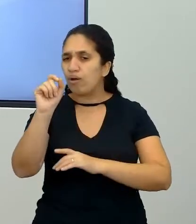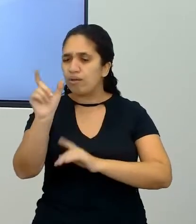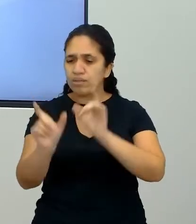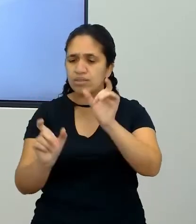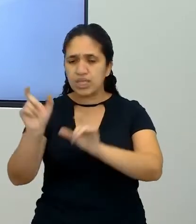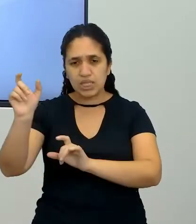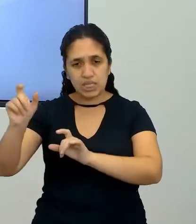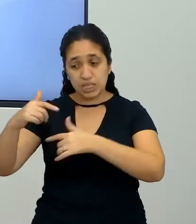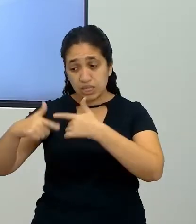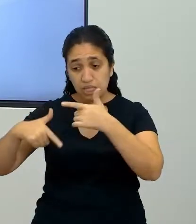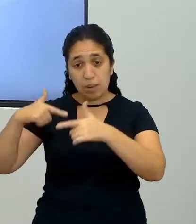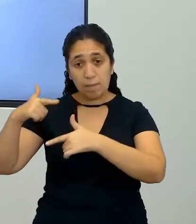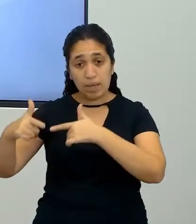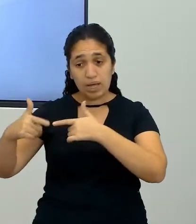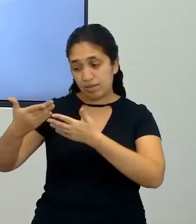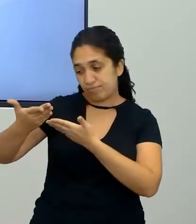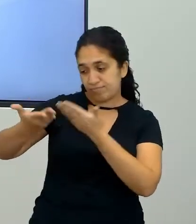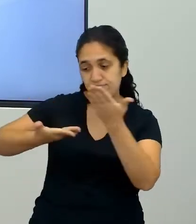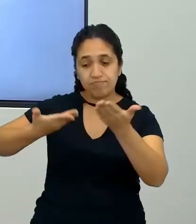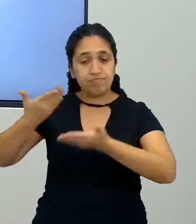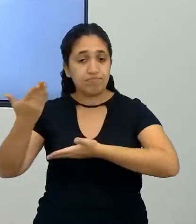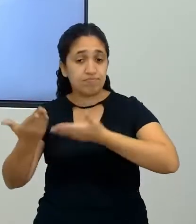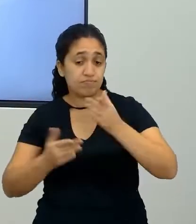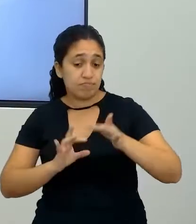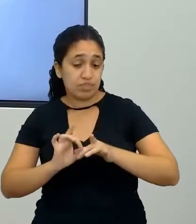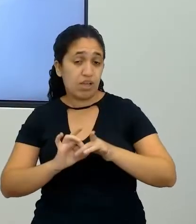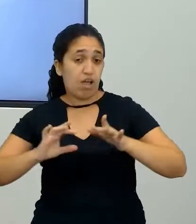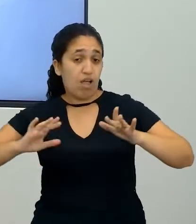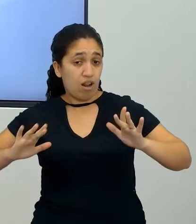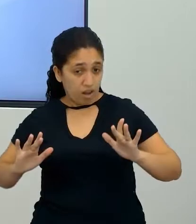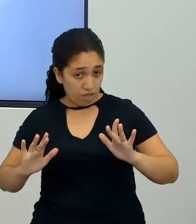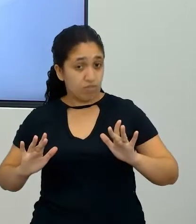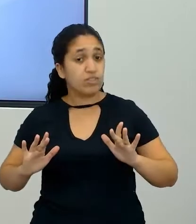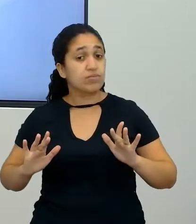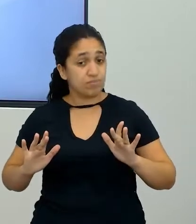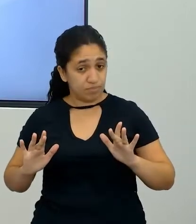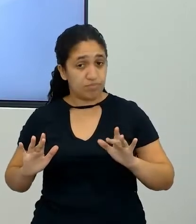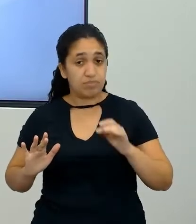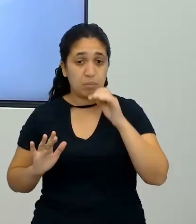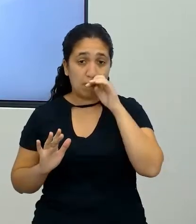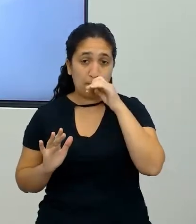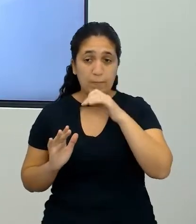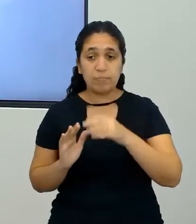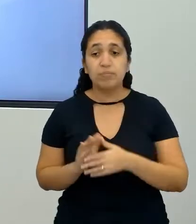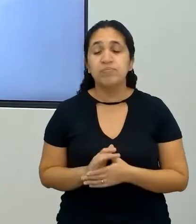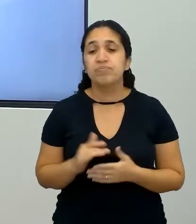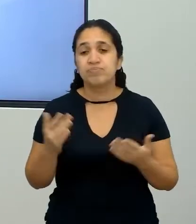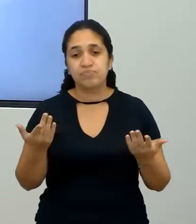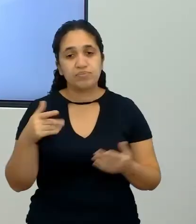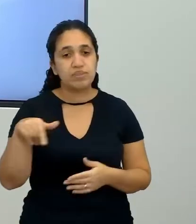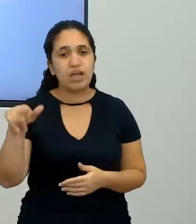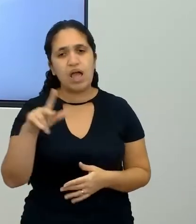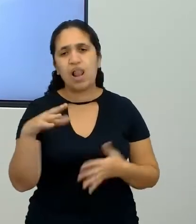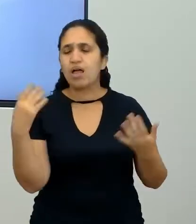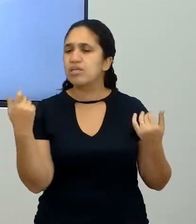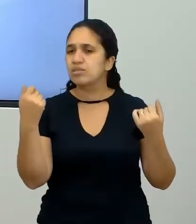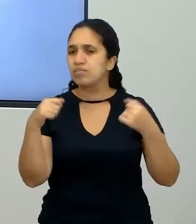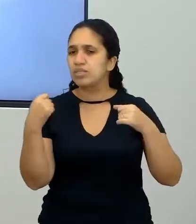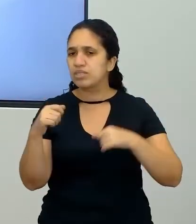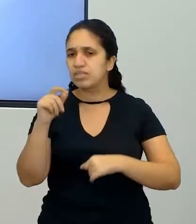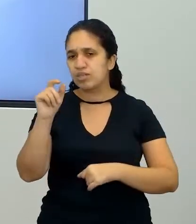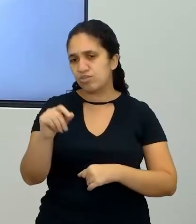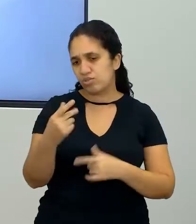mais interdependentes, as pessoas que trabalham mais interdependentes, porque elas dependem das